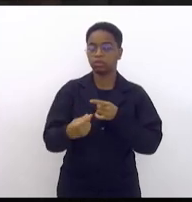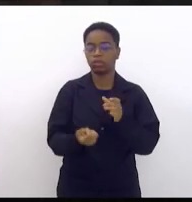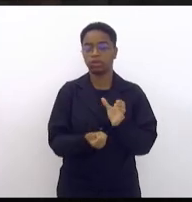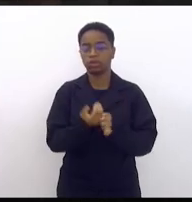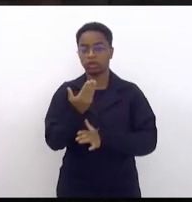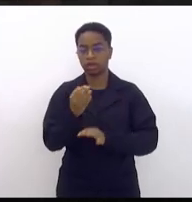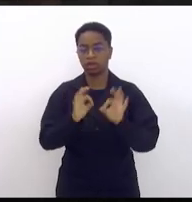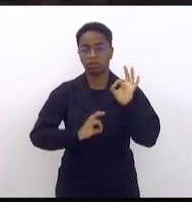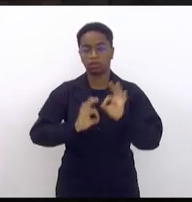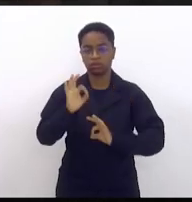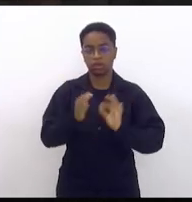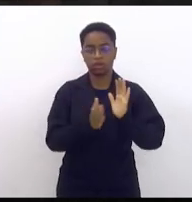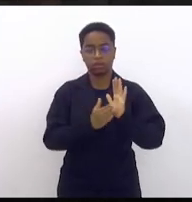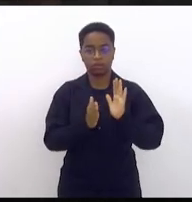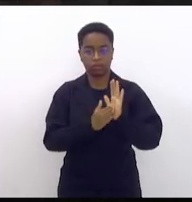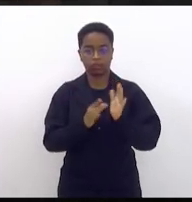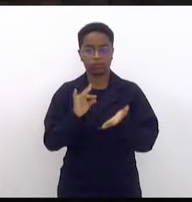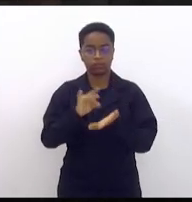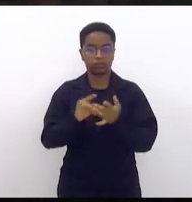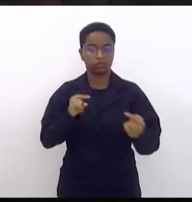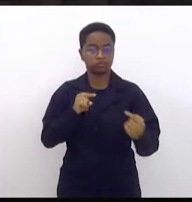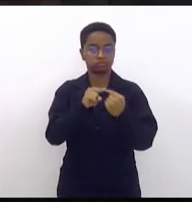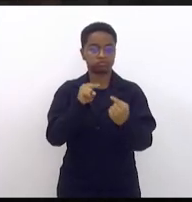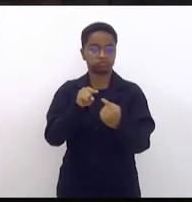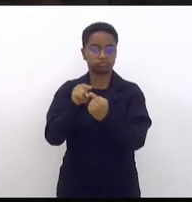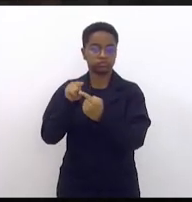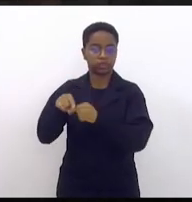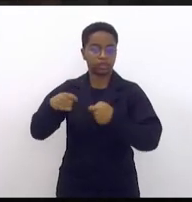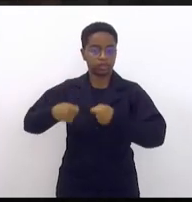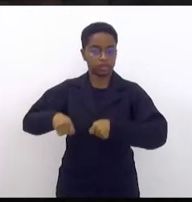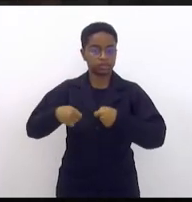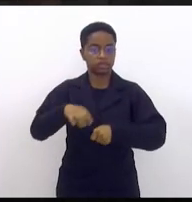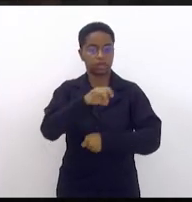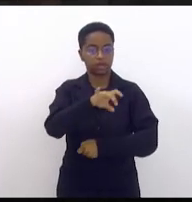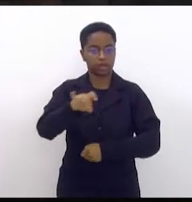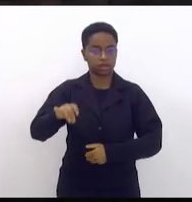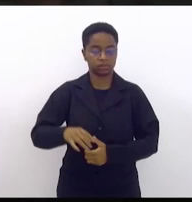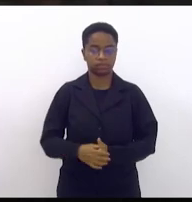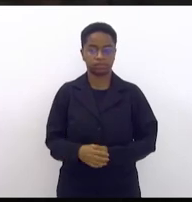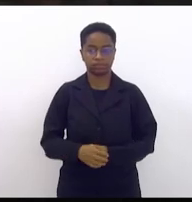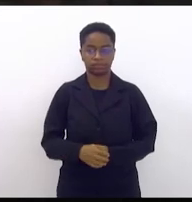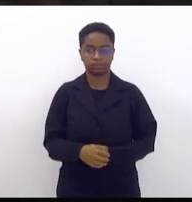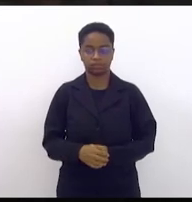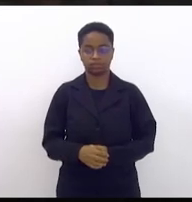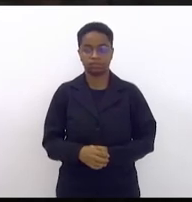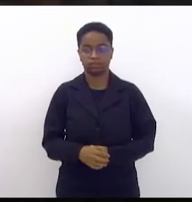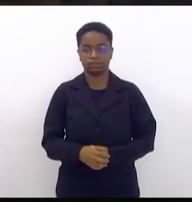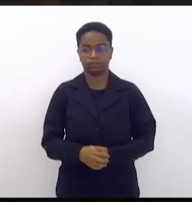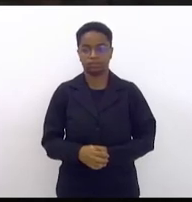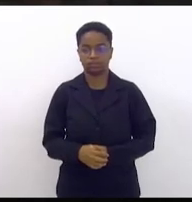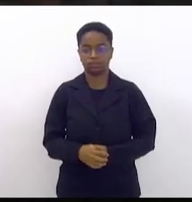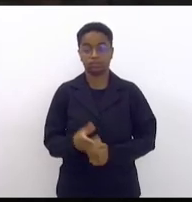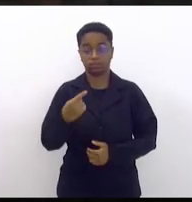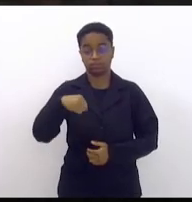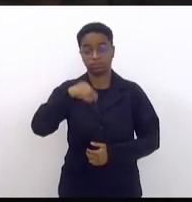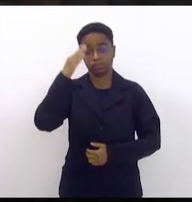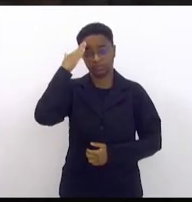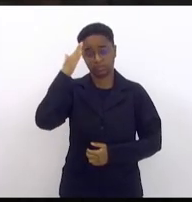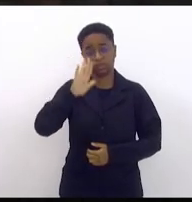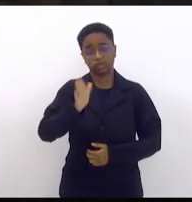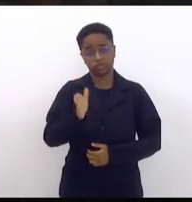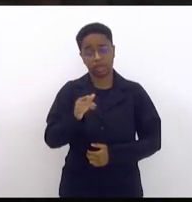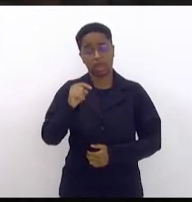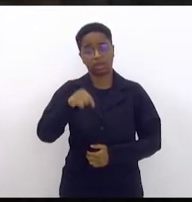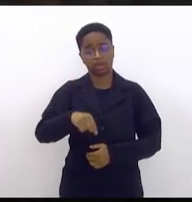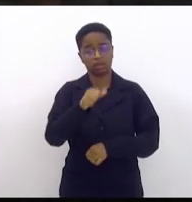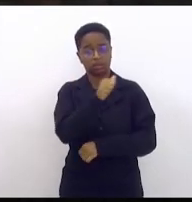desenhar proposições que atendam à demandas as necessidades dessa Juventude e é sabido que o Estado do Rio